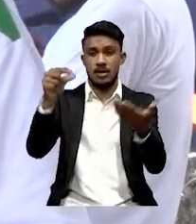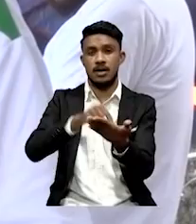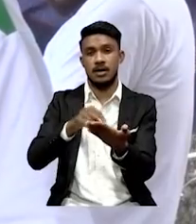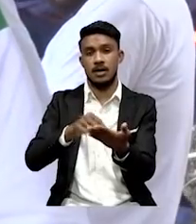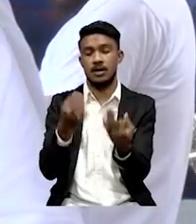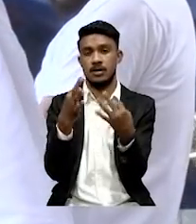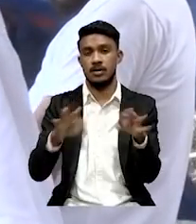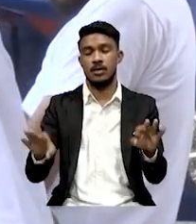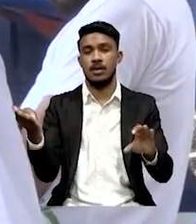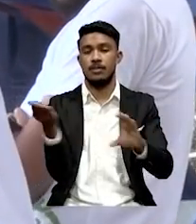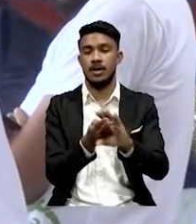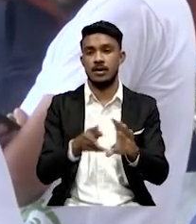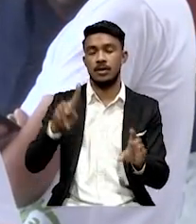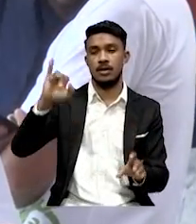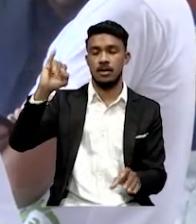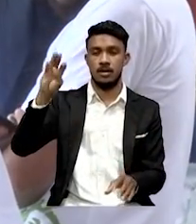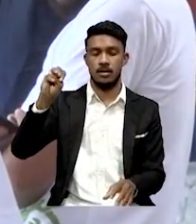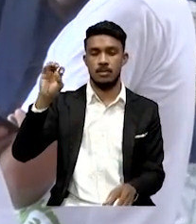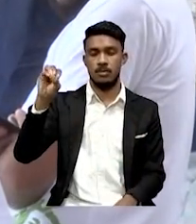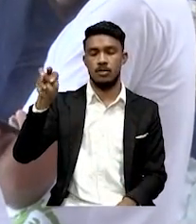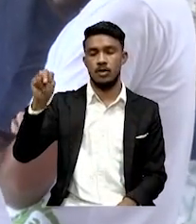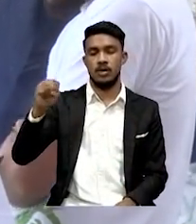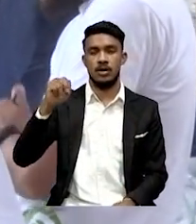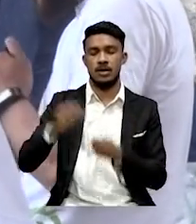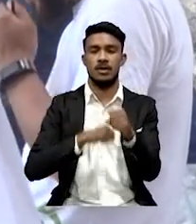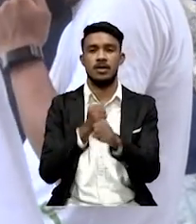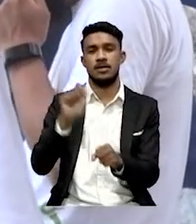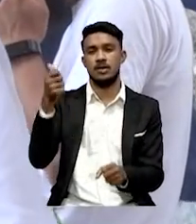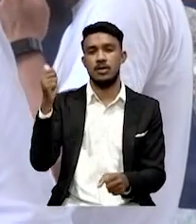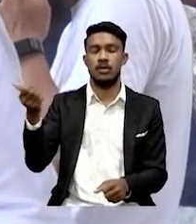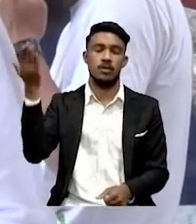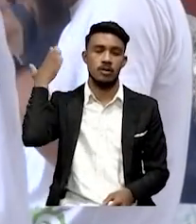Ban Ki-moon, Tina Sanulu Liu va, pronto, ao ponto, ao agradecer, né?